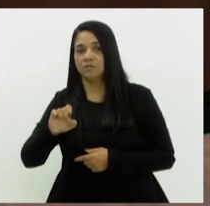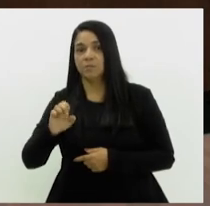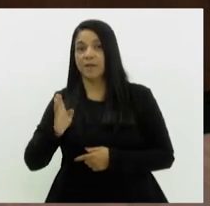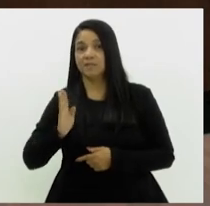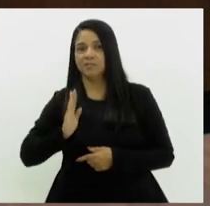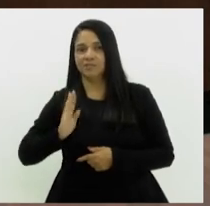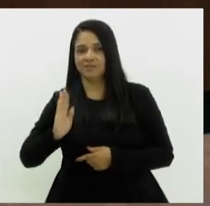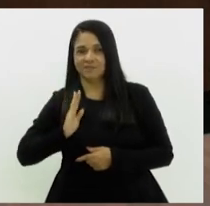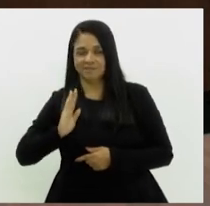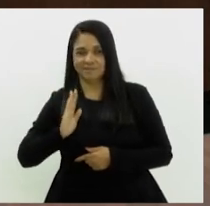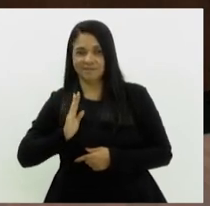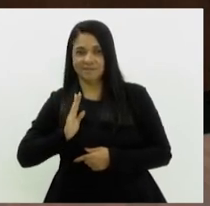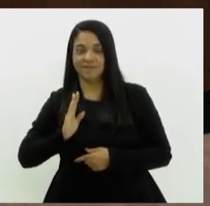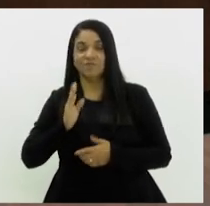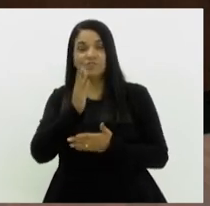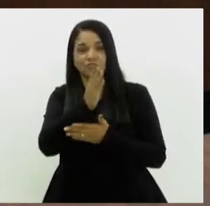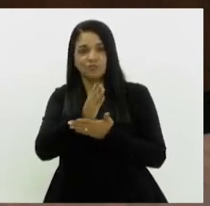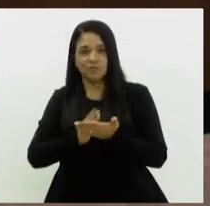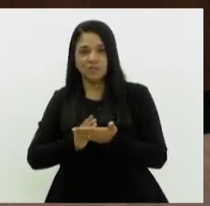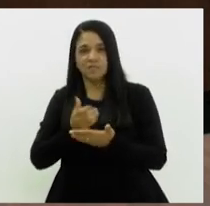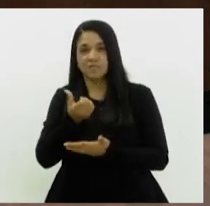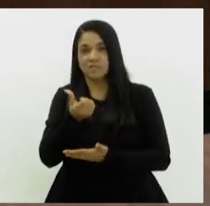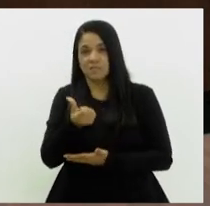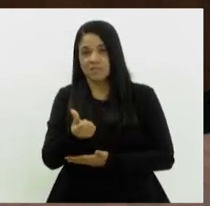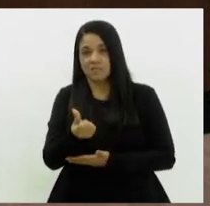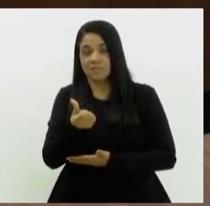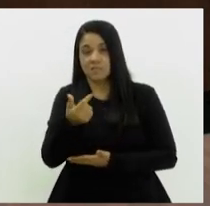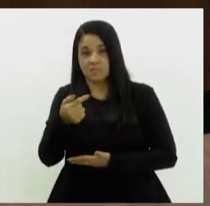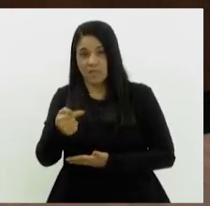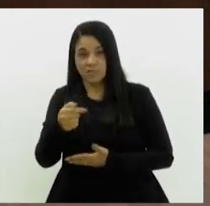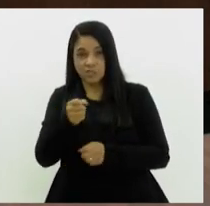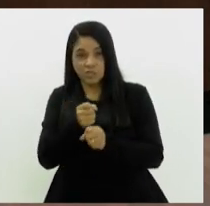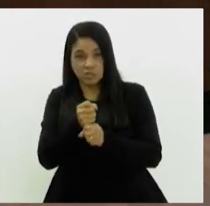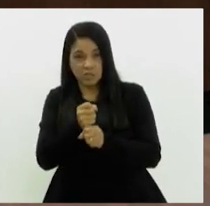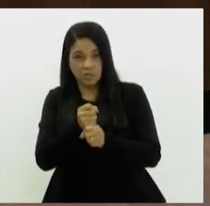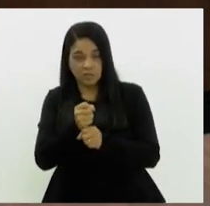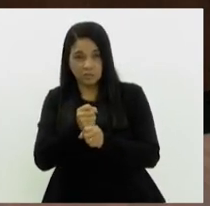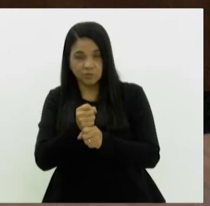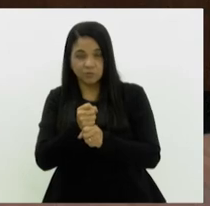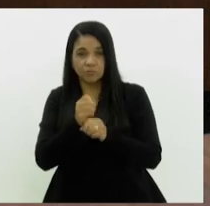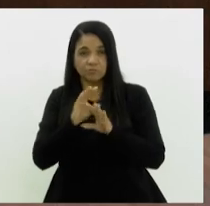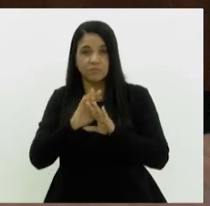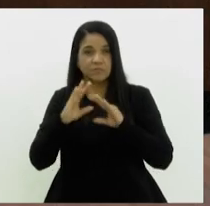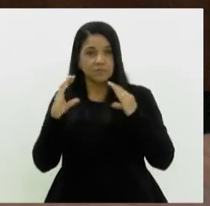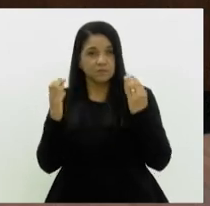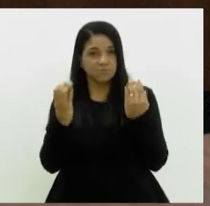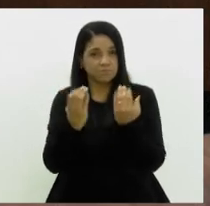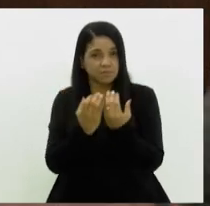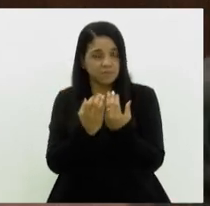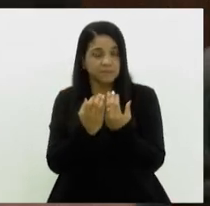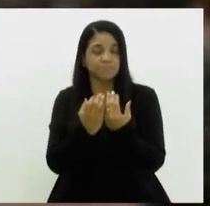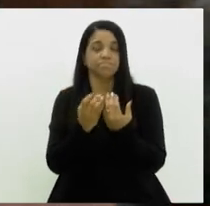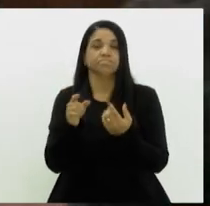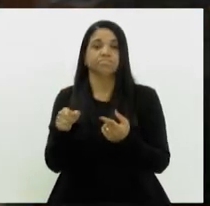anos na Assembleia das Nações Unidas, numa sessão presidida por